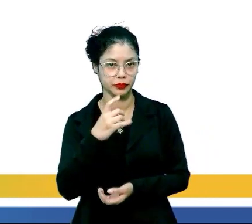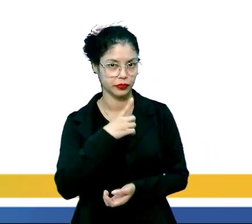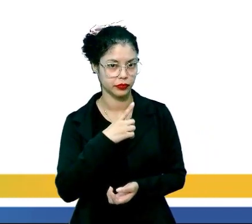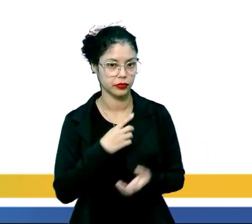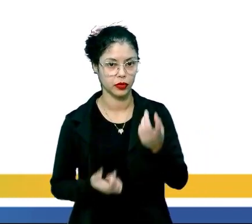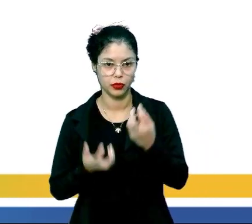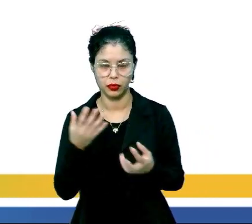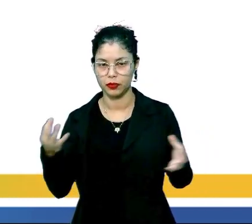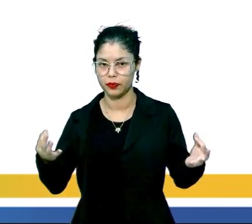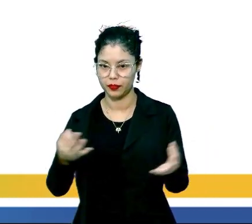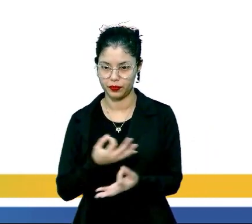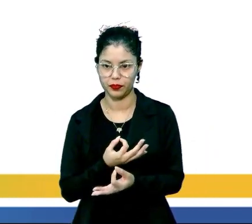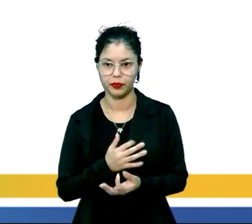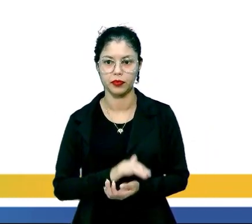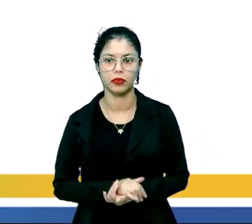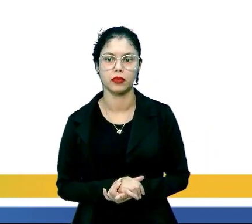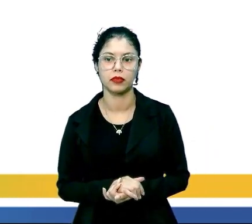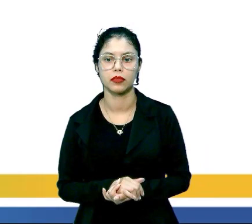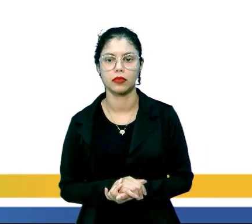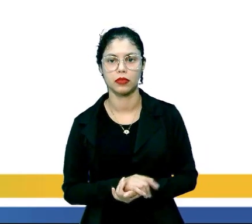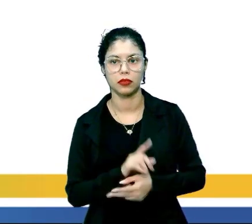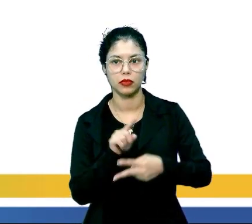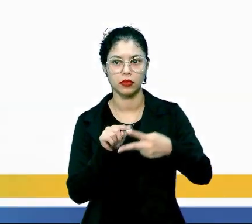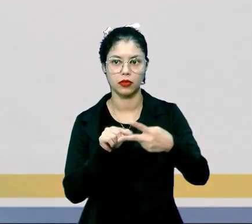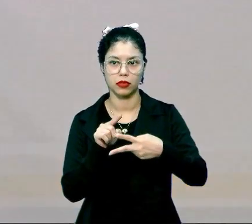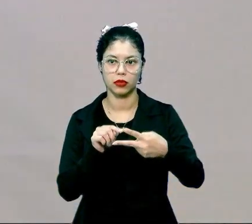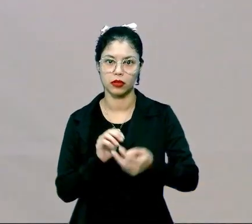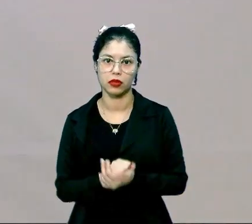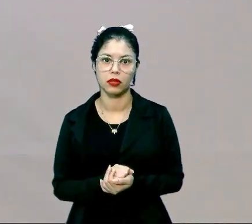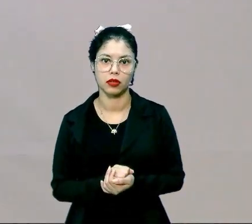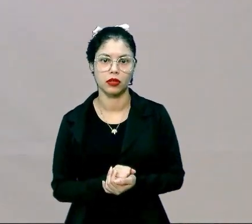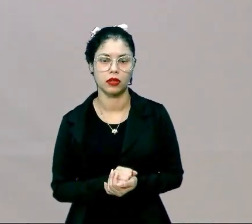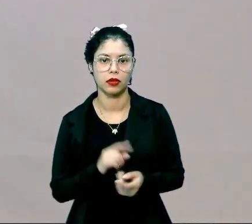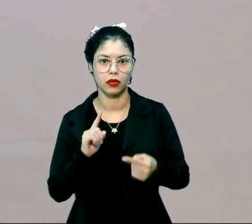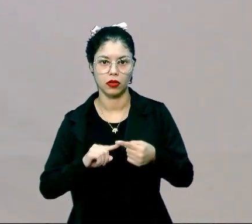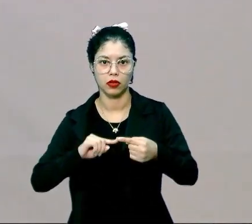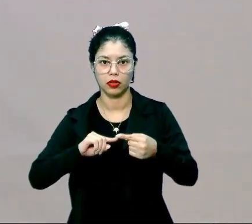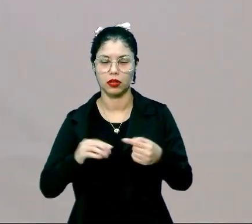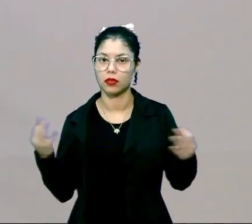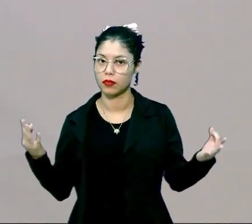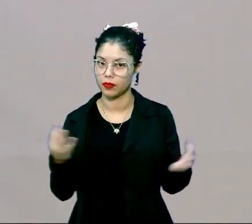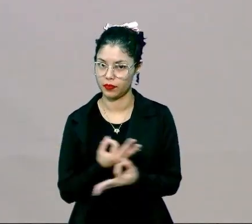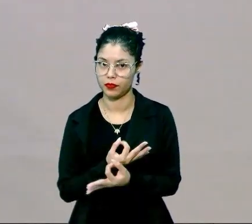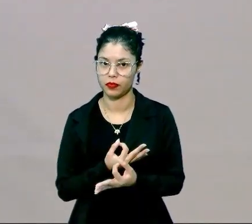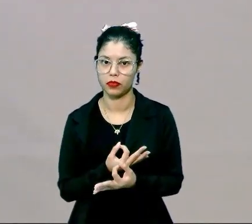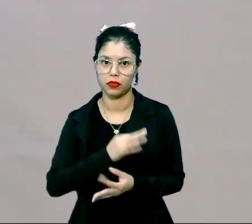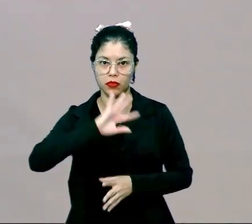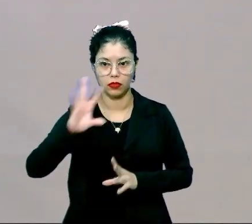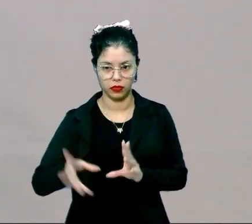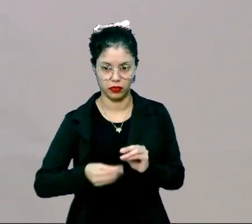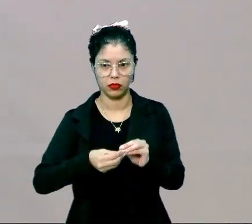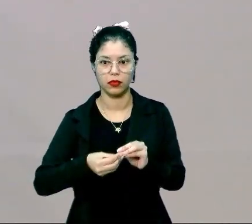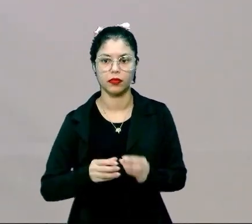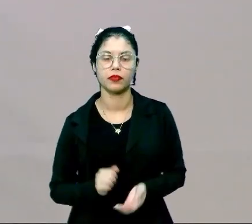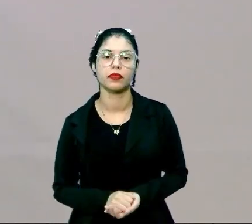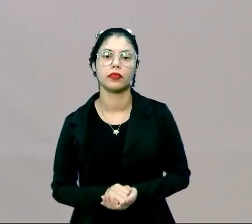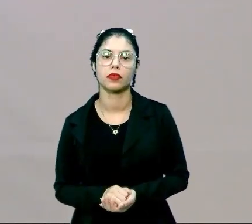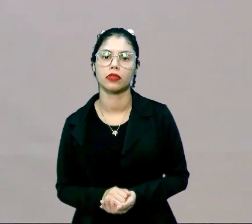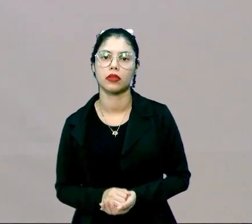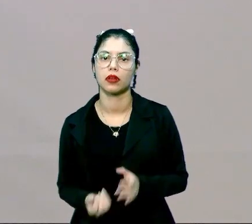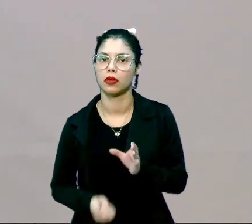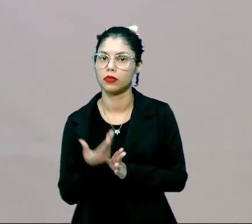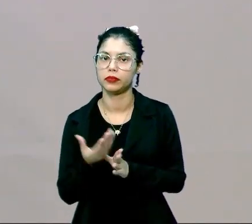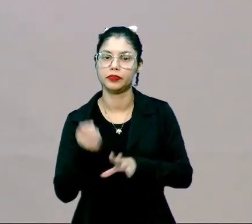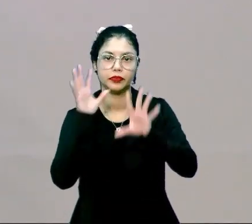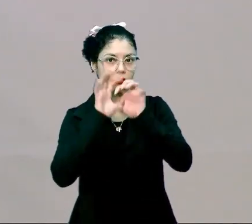tivermos uma queima perfeita. Então nós temos dois tipos de combustão. Nós temos uma combustão perfeita, que nós vamos chamar de completa, vai